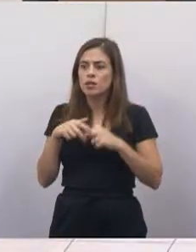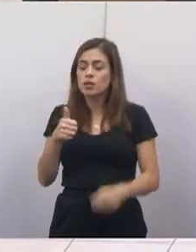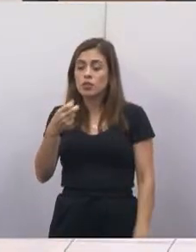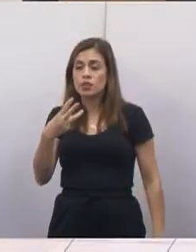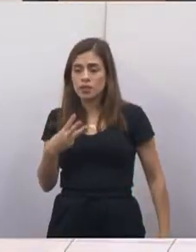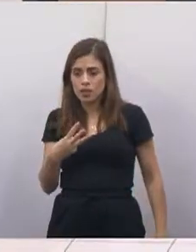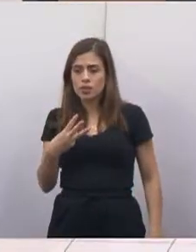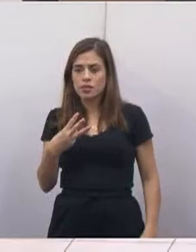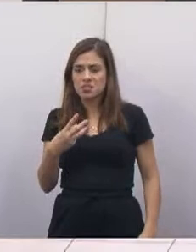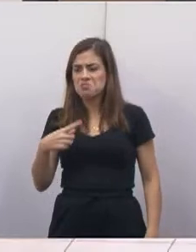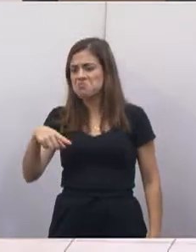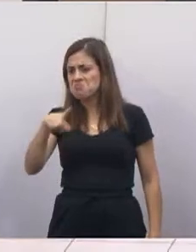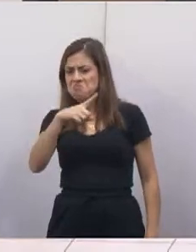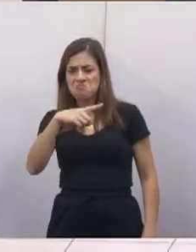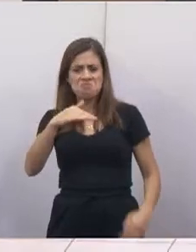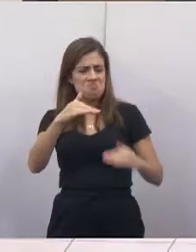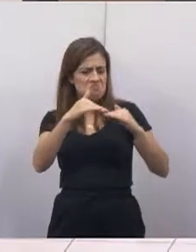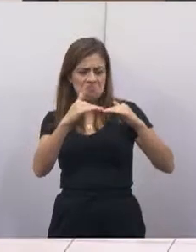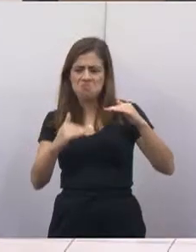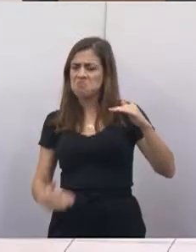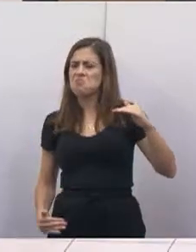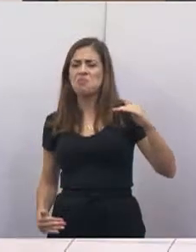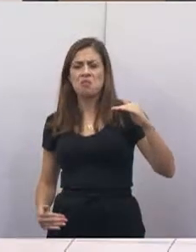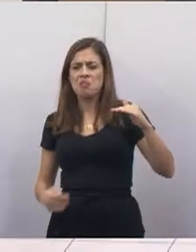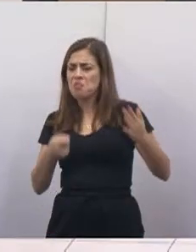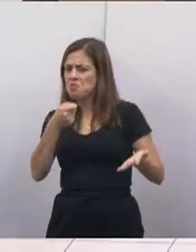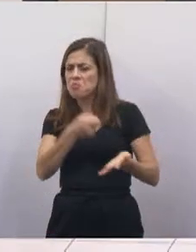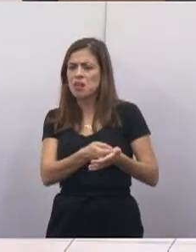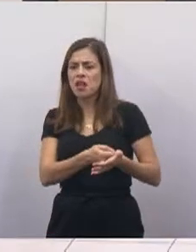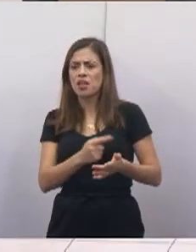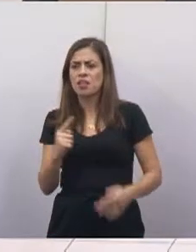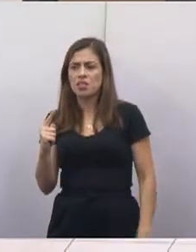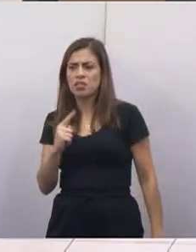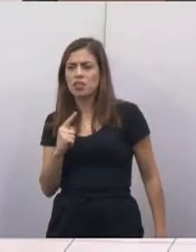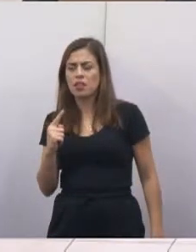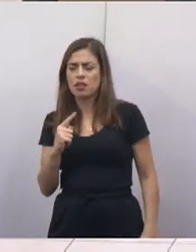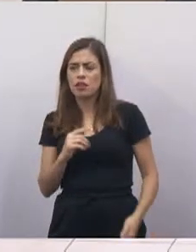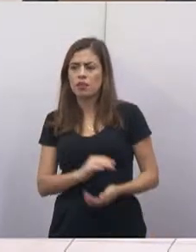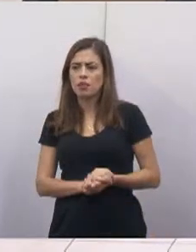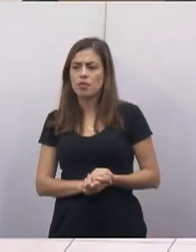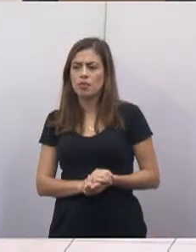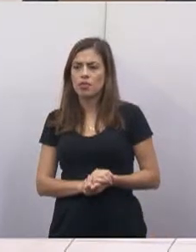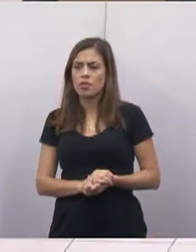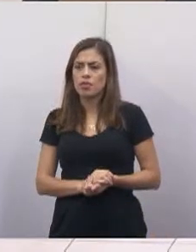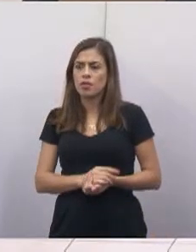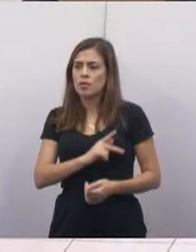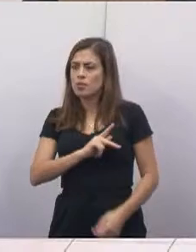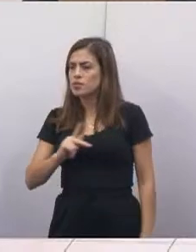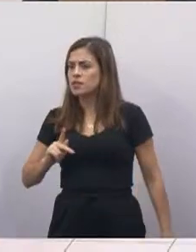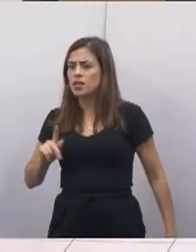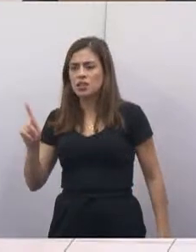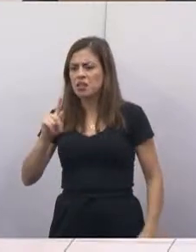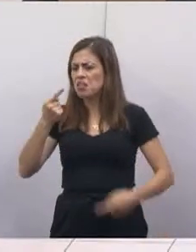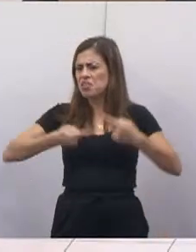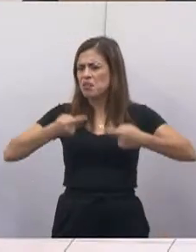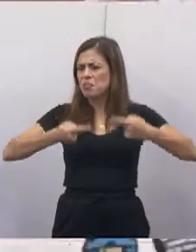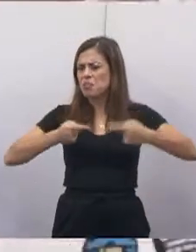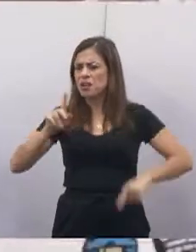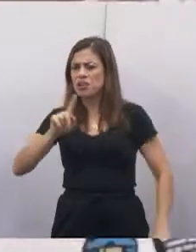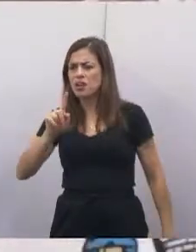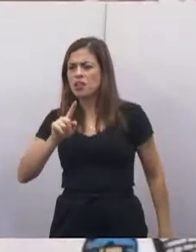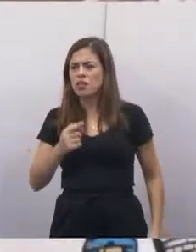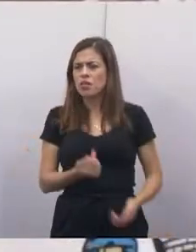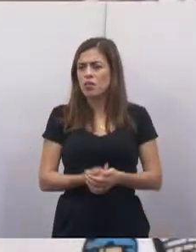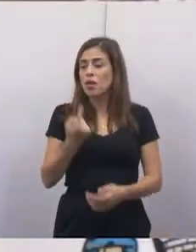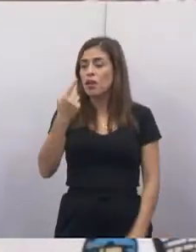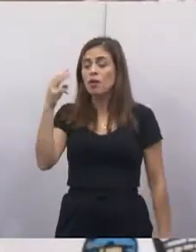com ninguém, tá? Então não aqui é debate, aqui né, é presidente? Agora não é debate, presidente, pela mas ordem. é momento de fala. Não, então sim, é o momento de fala, é um mas não